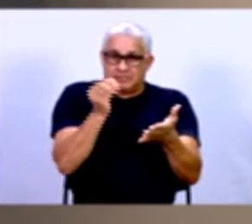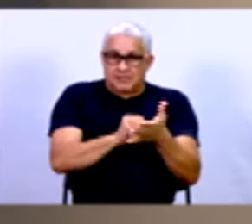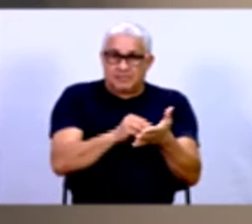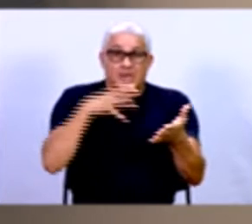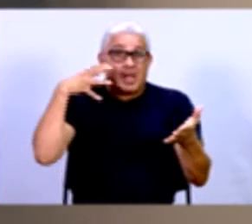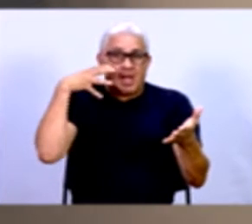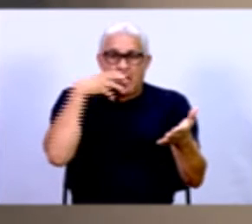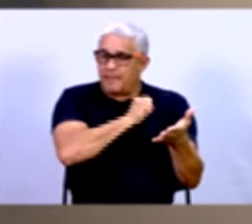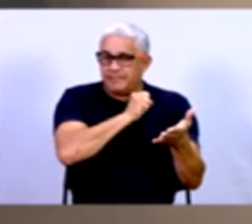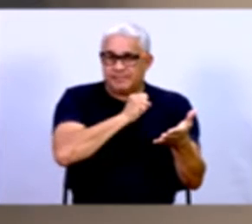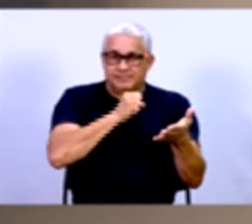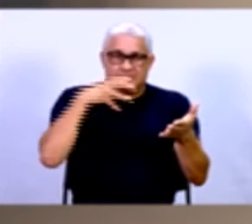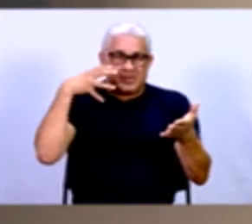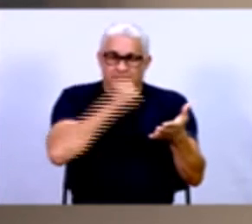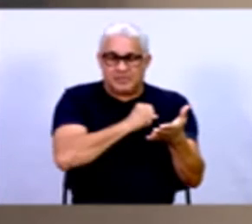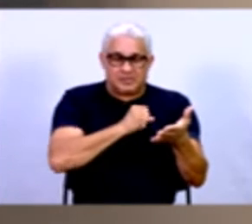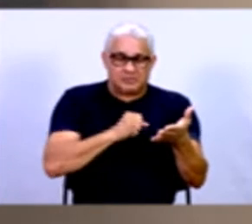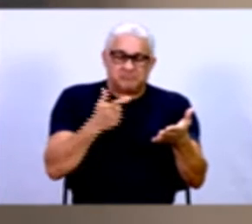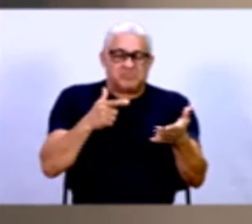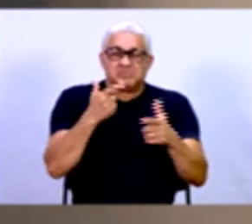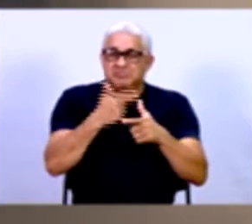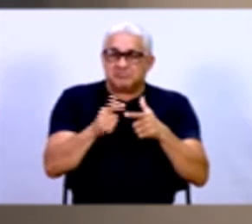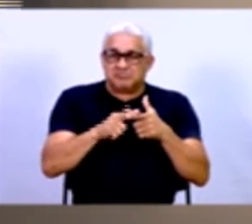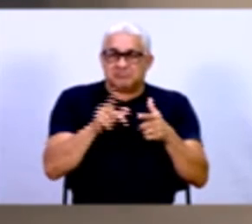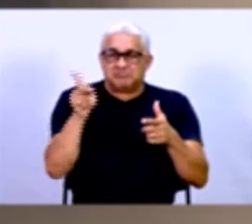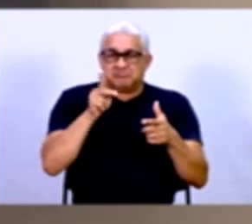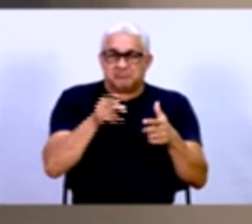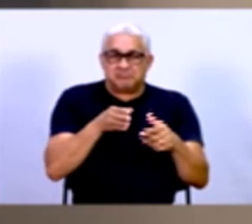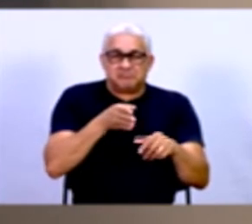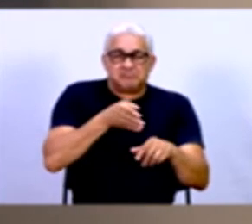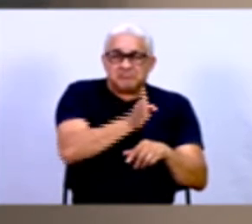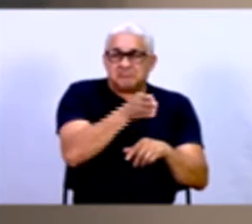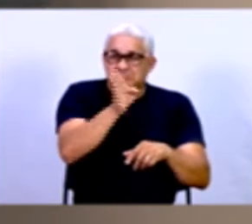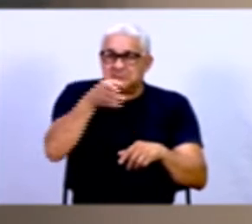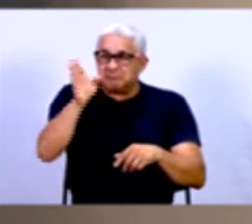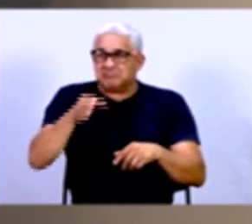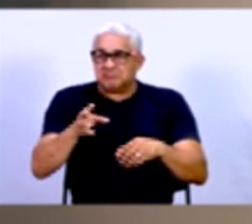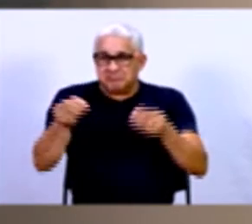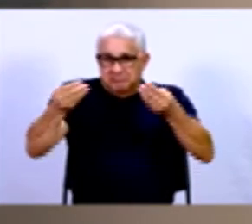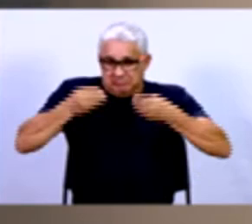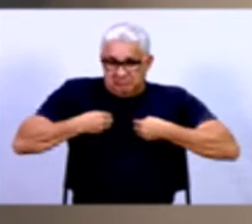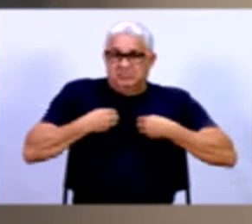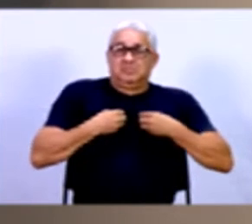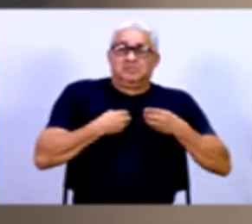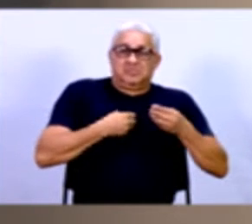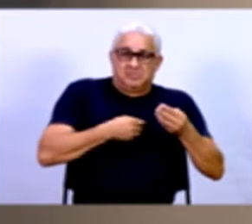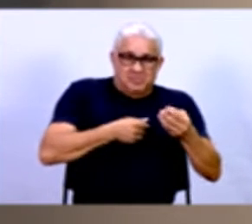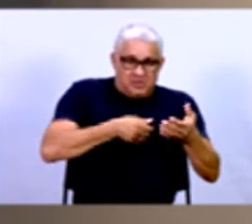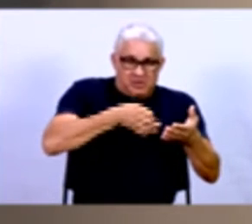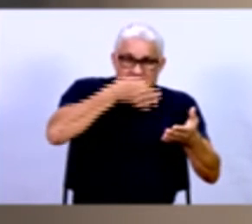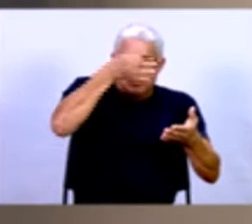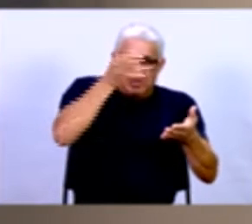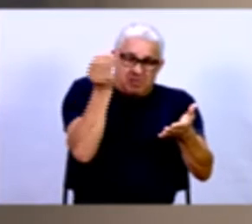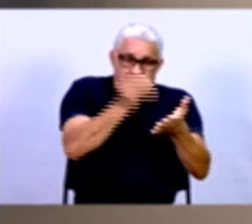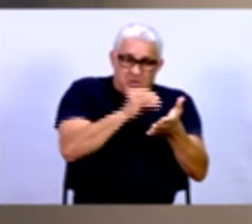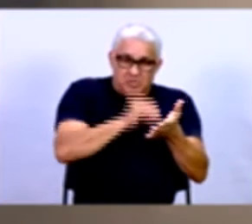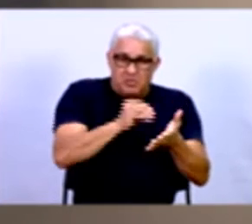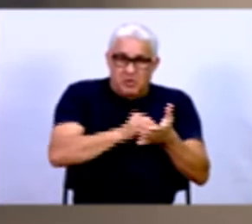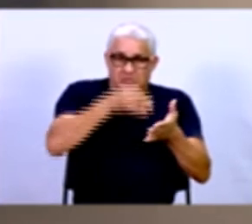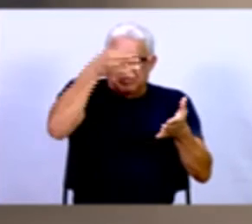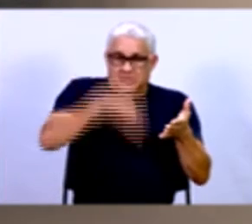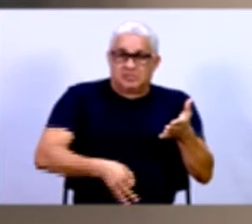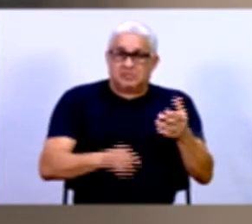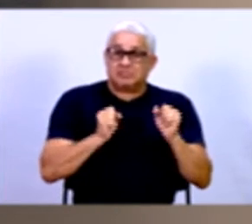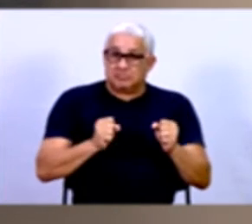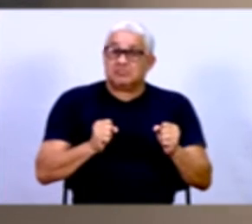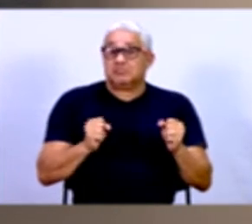esse problema de o professor foi para a rua fazer pesquisa, passou para mim e eu vou lá e vou apurar esses dados, porque